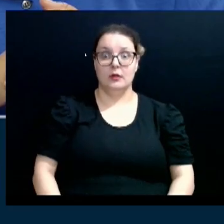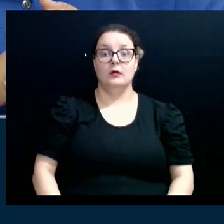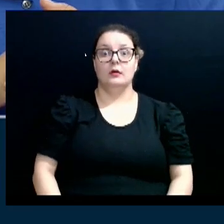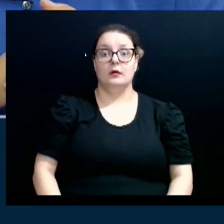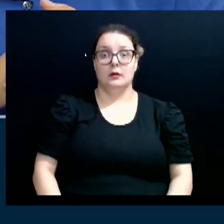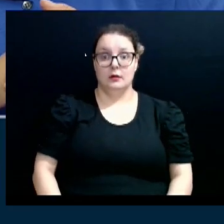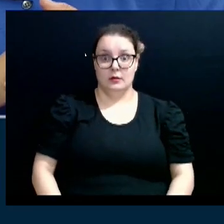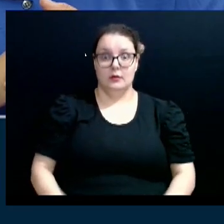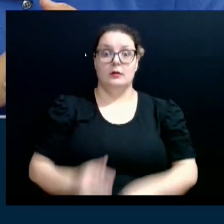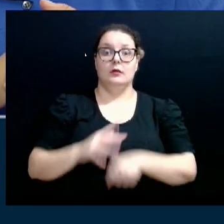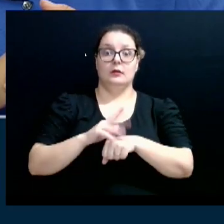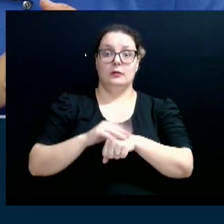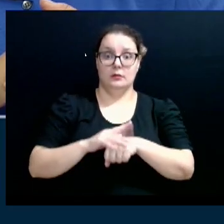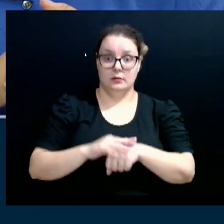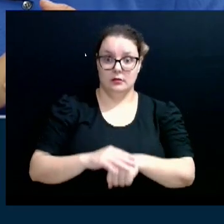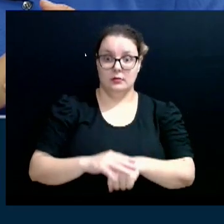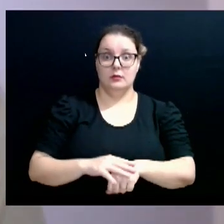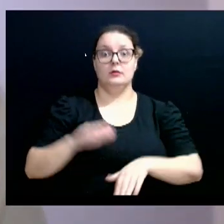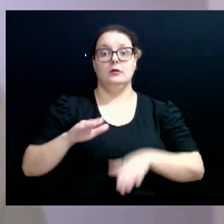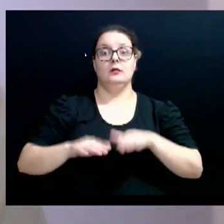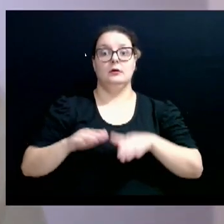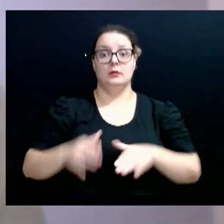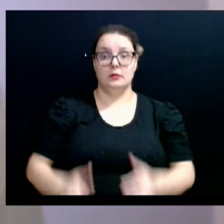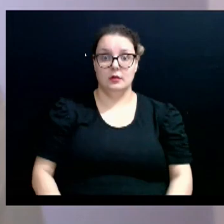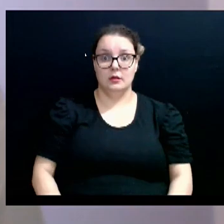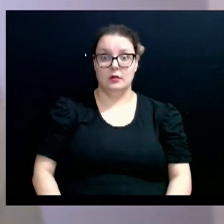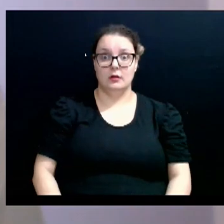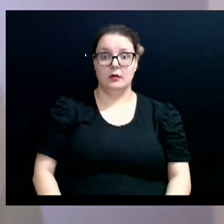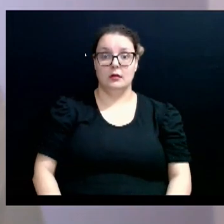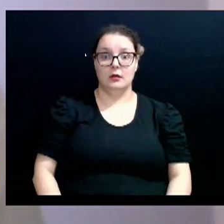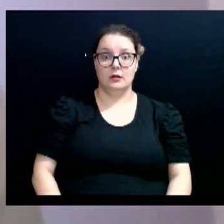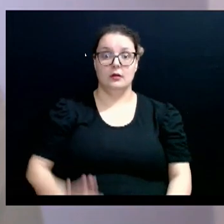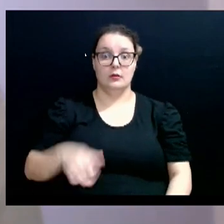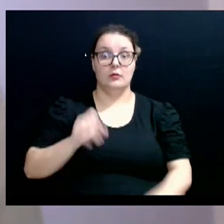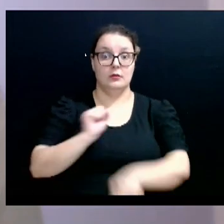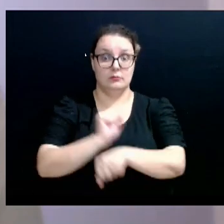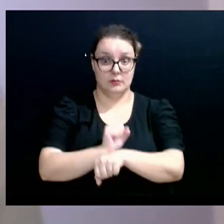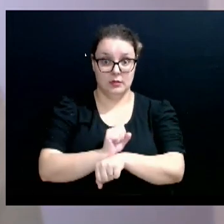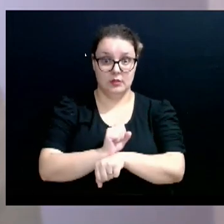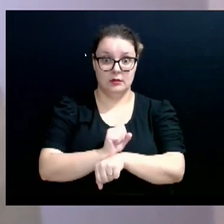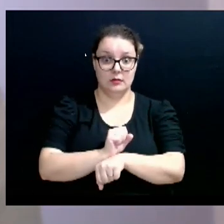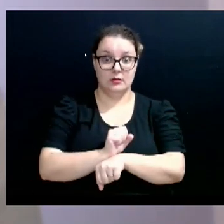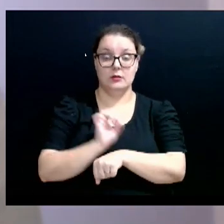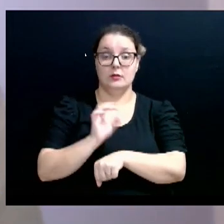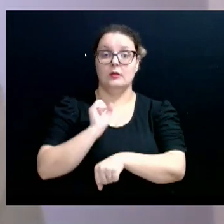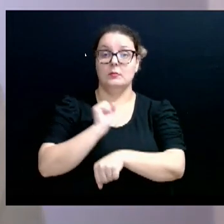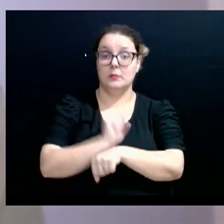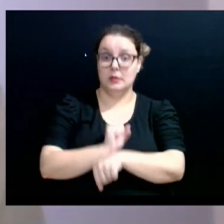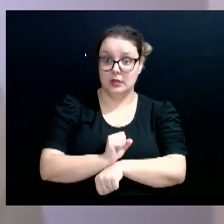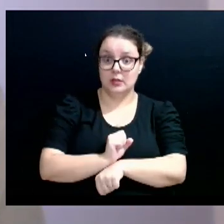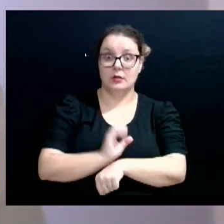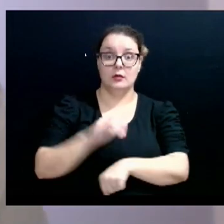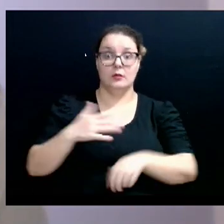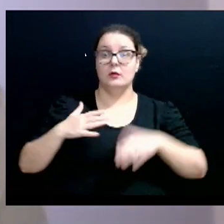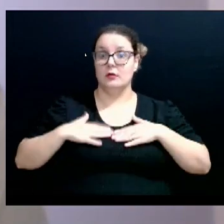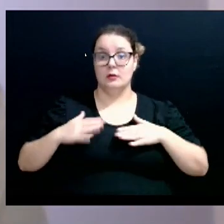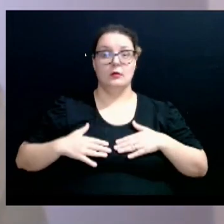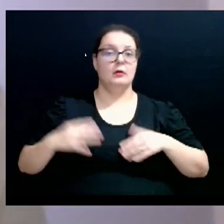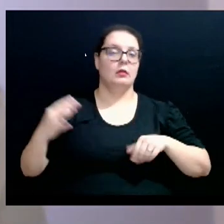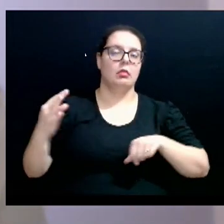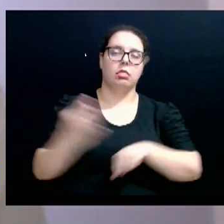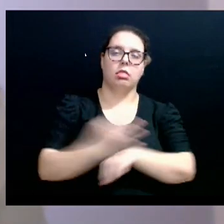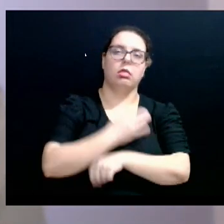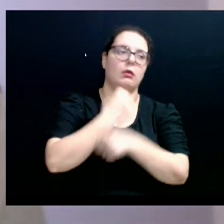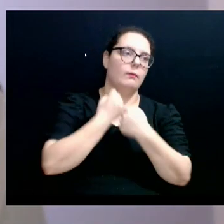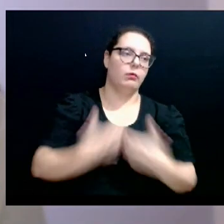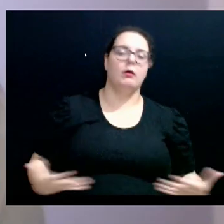Adoece. E muitas vezes, falou, quando elas vão parar? Às vezes elas só param quando realmente o corpo esgota. E fala, agora não dá